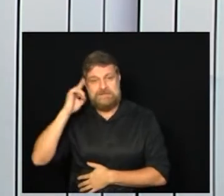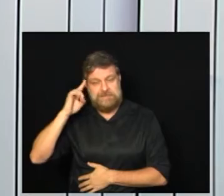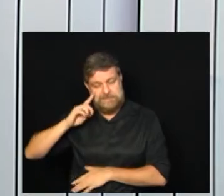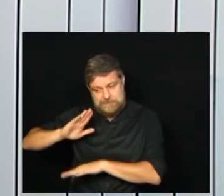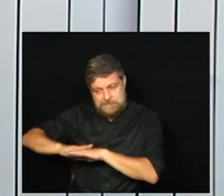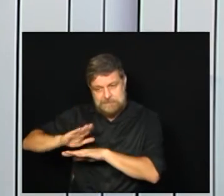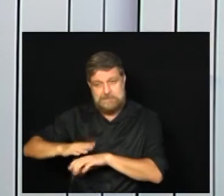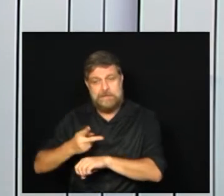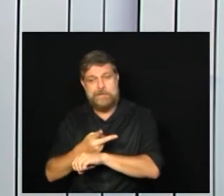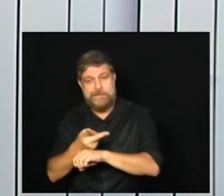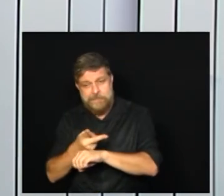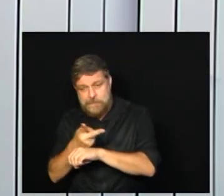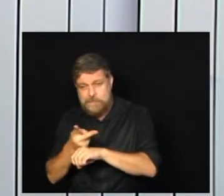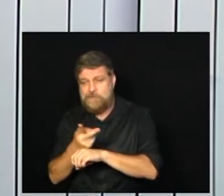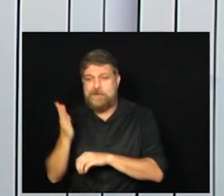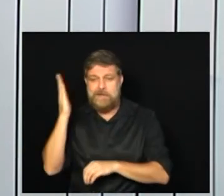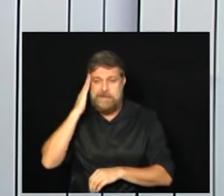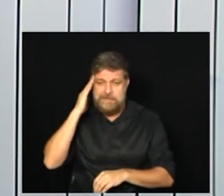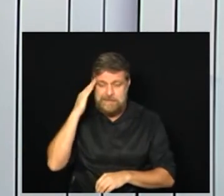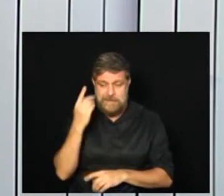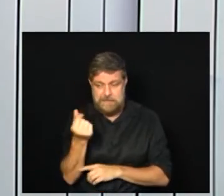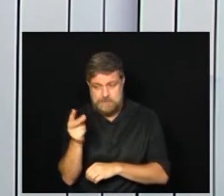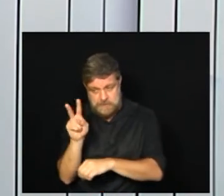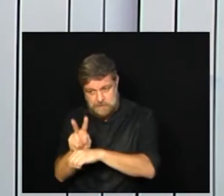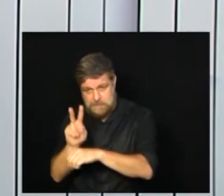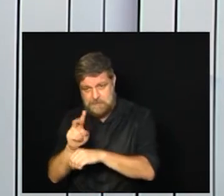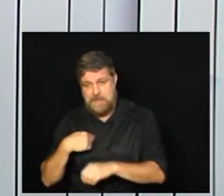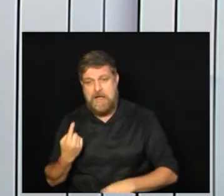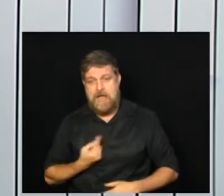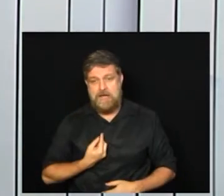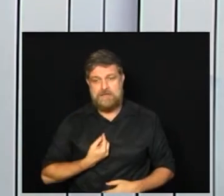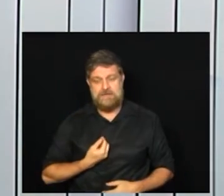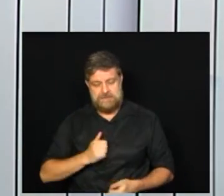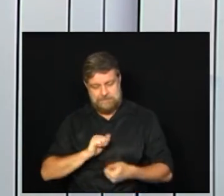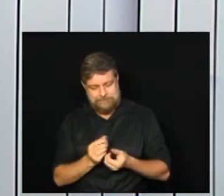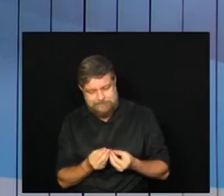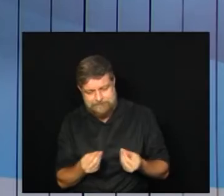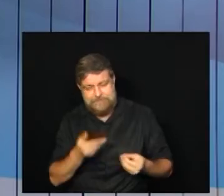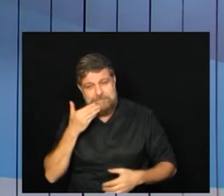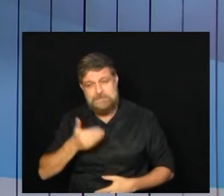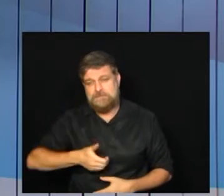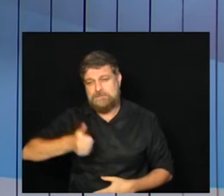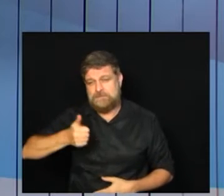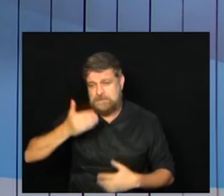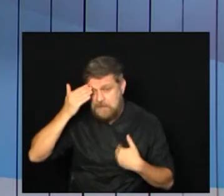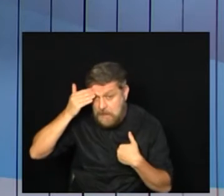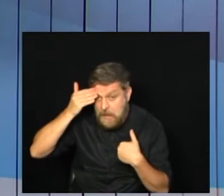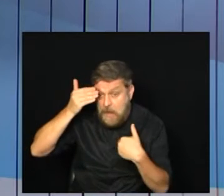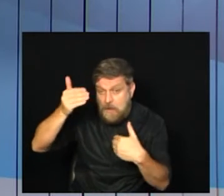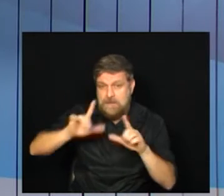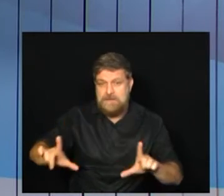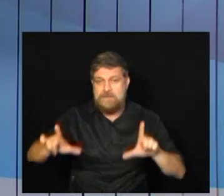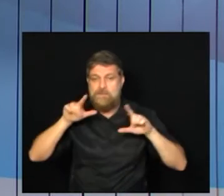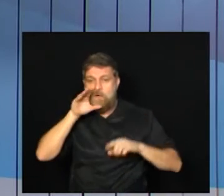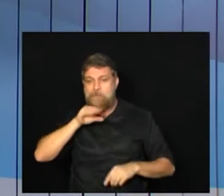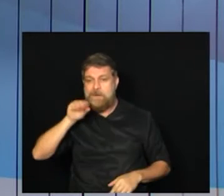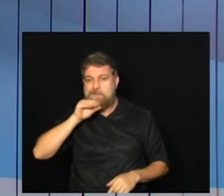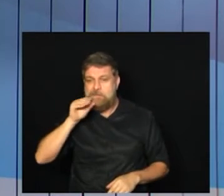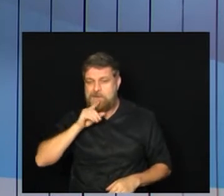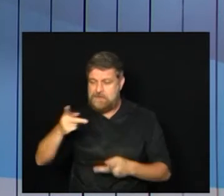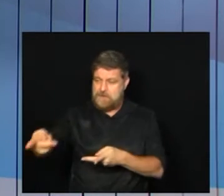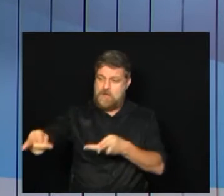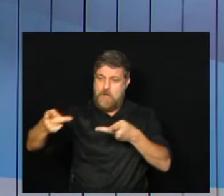se você fizer de coração, né, com certeza a sua vida financeira também vai crescer muito, vai se desenvolver muito, né?